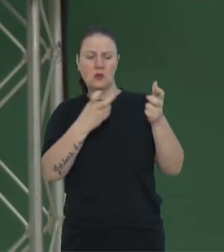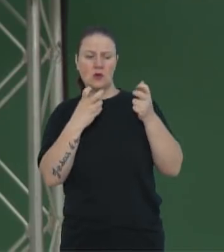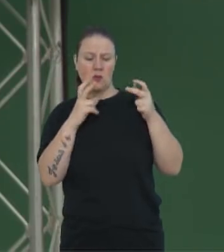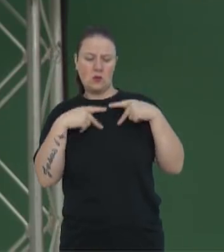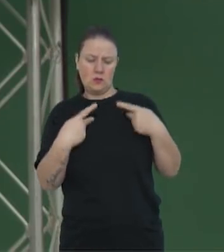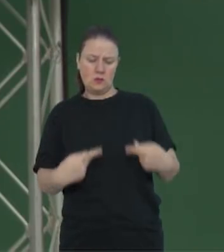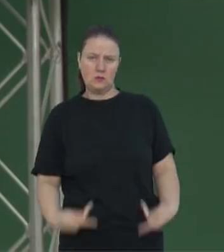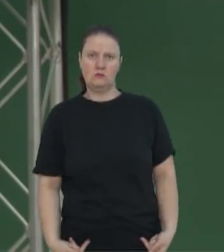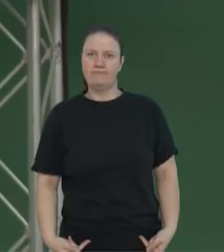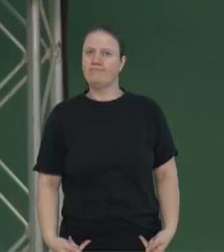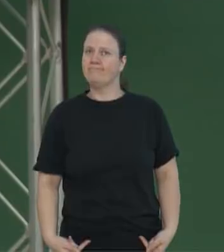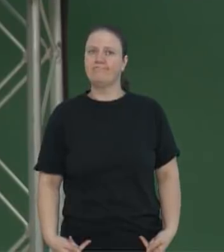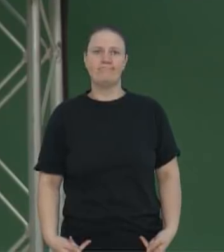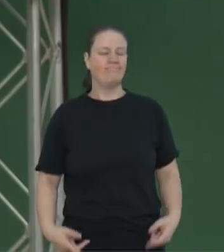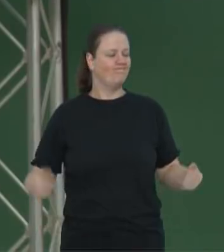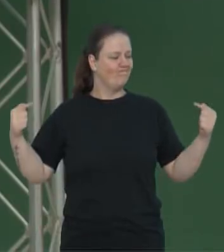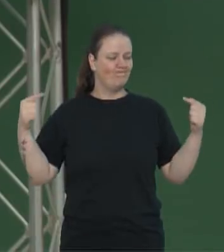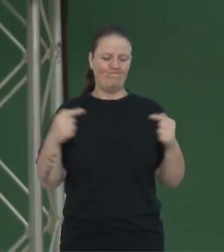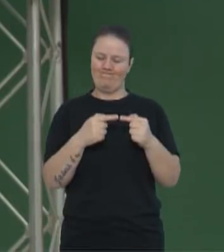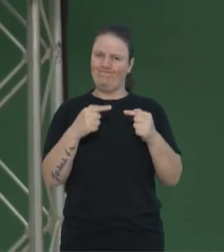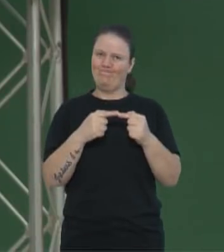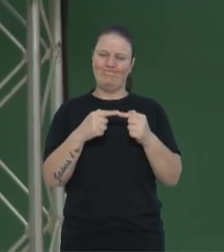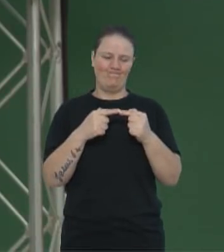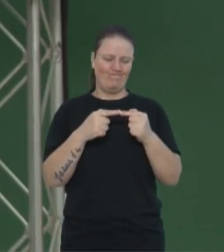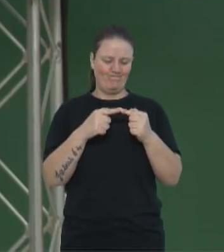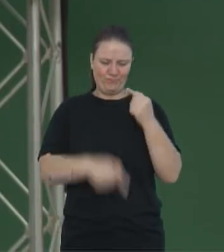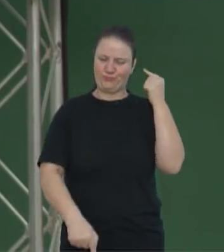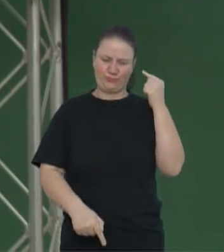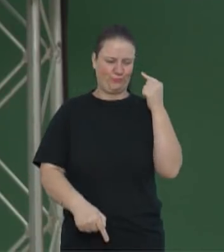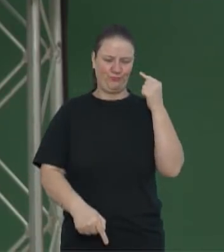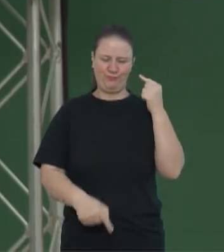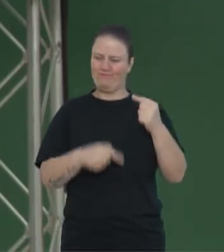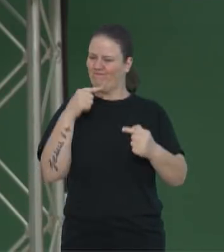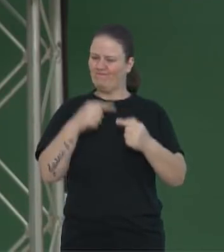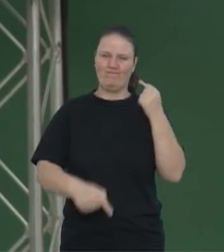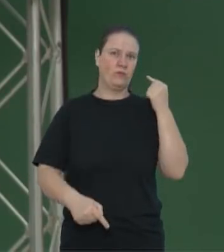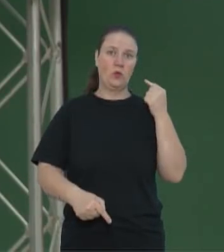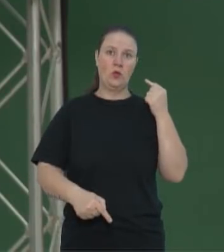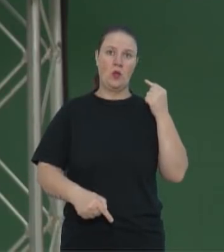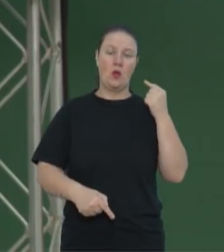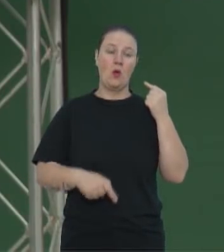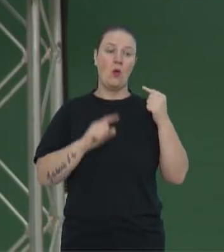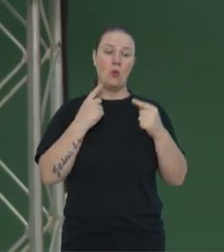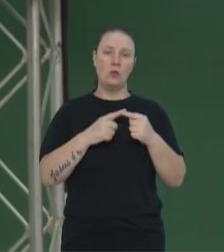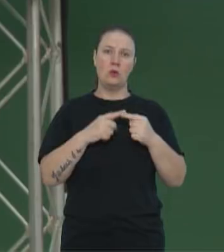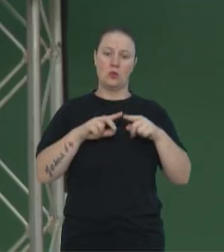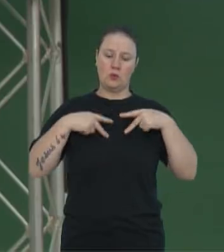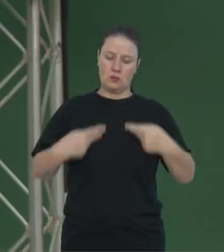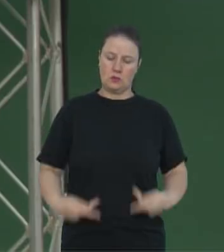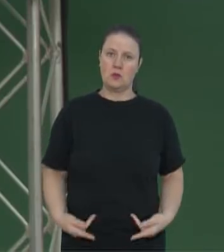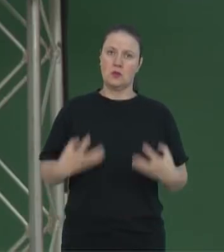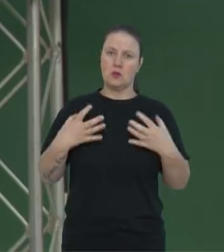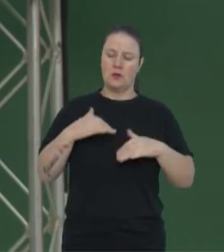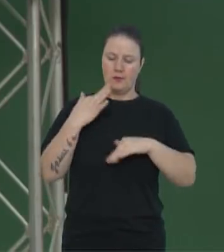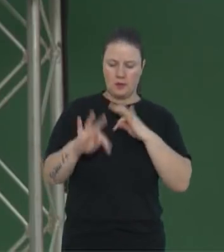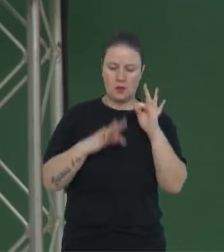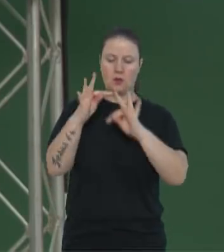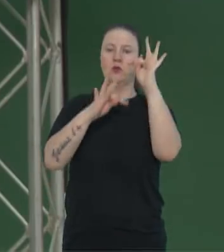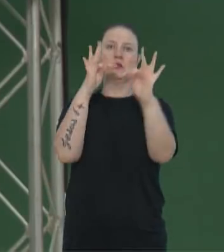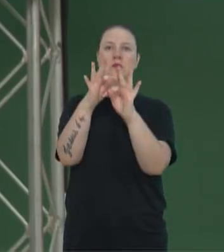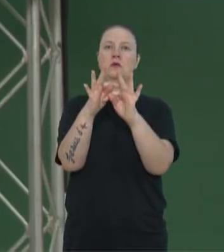assim, do que ele estava oferecendo para o mundo, do progresso que ele estava colocando, toda a tecnologia